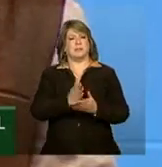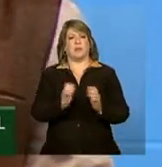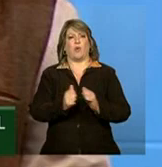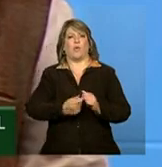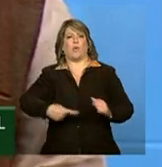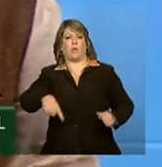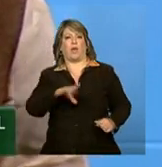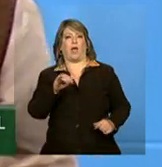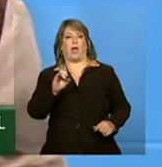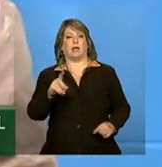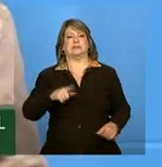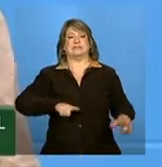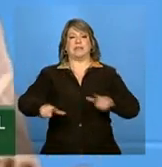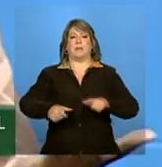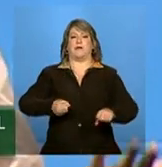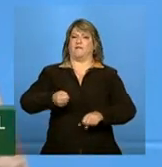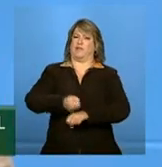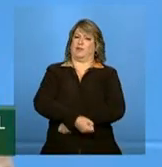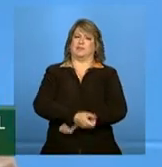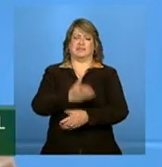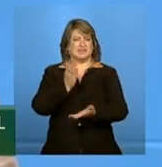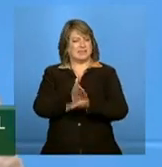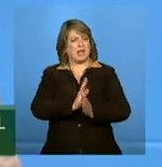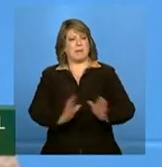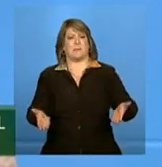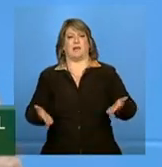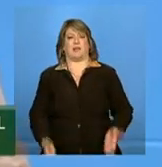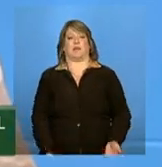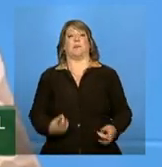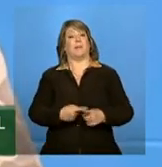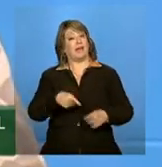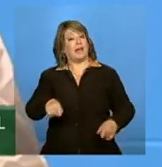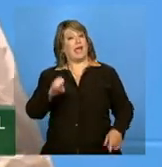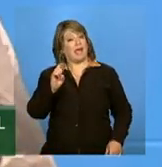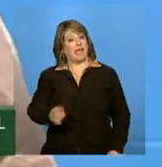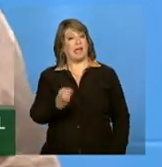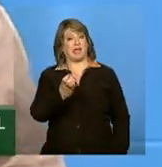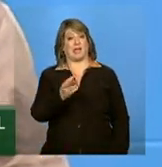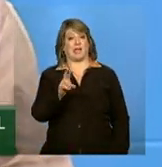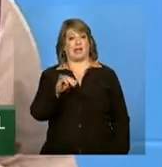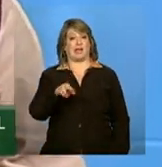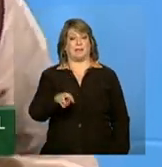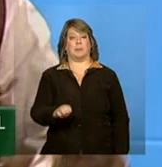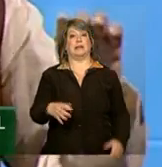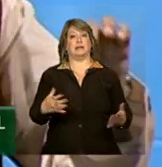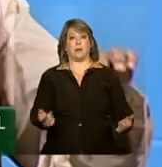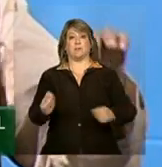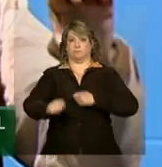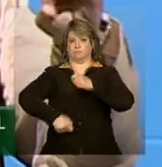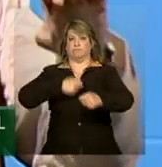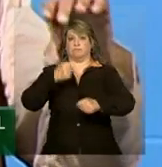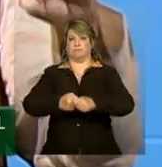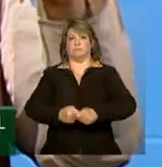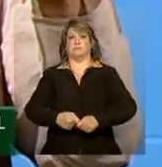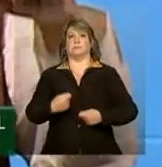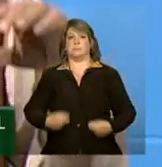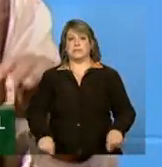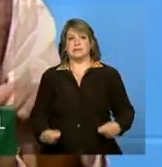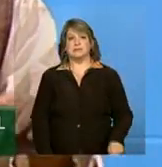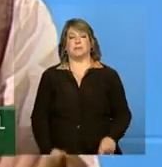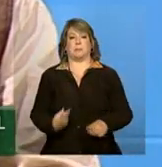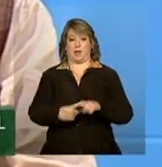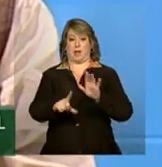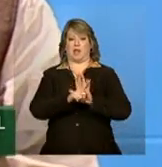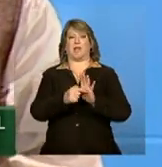de trabalho forçado, porque, afinal de contas, trata-se de um crime. Então, o sistema penal tem que entrar em vigor, mas, infelizmente, isso